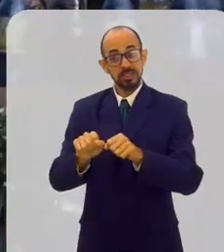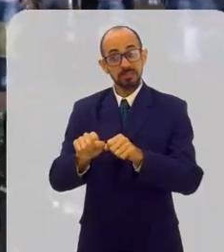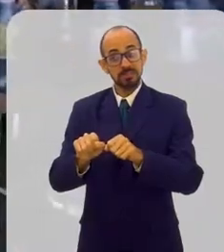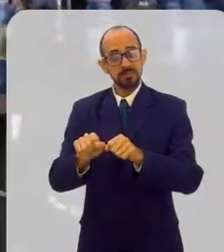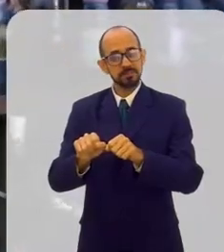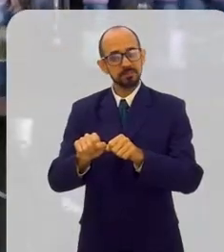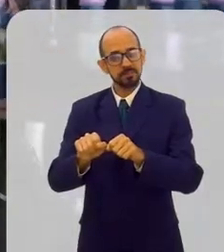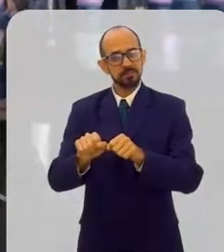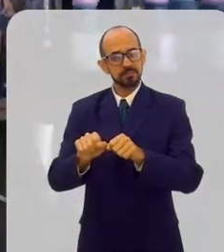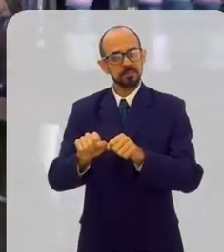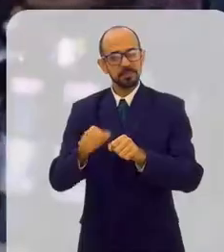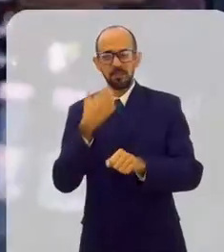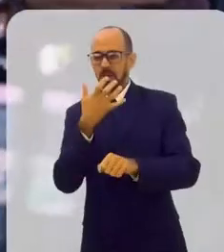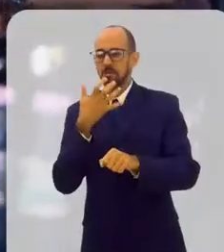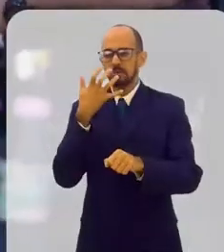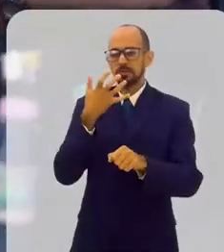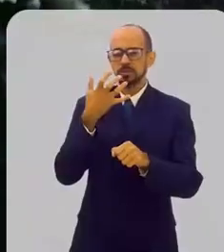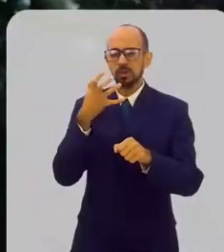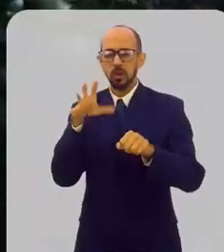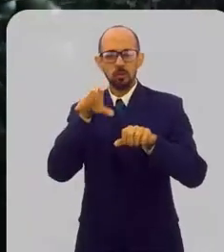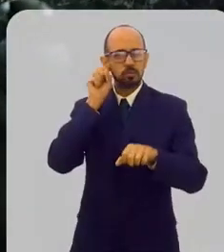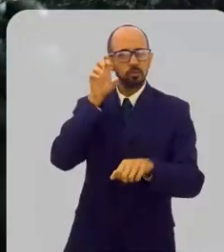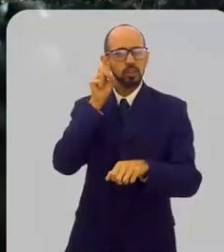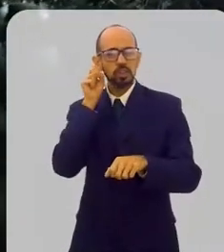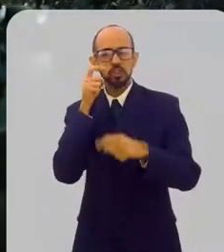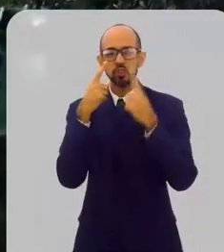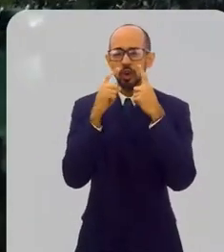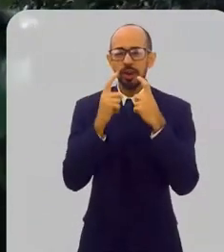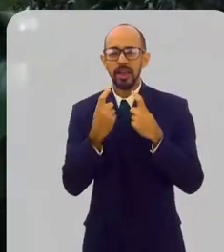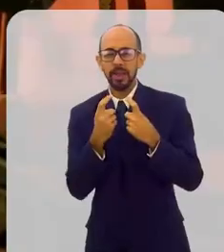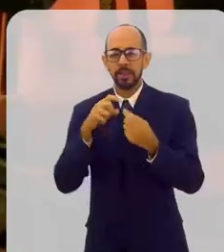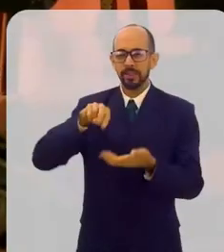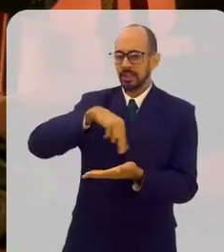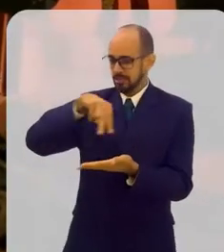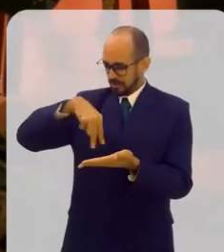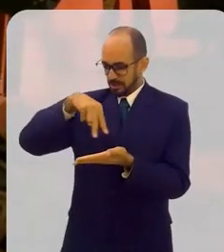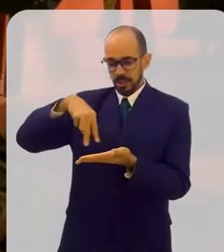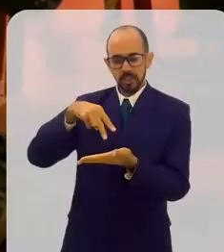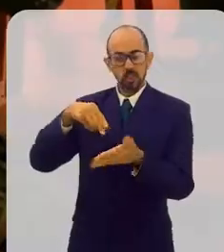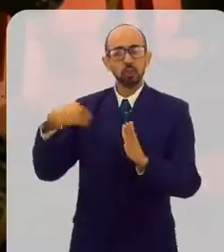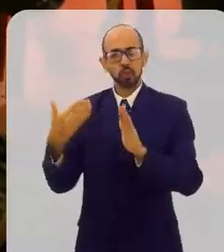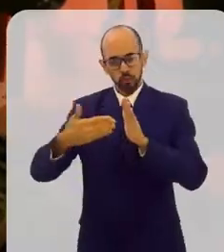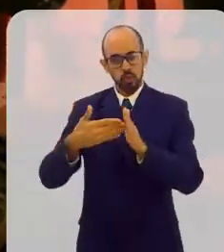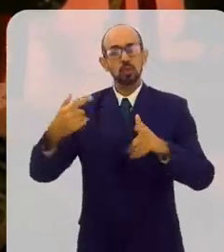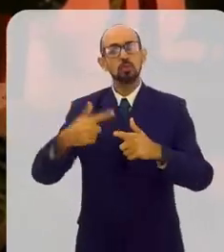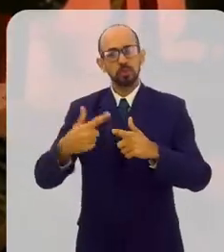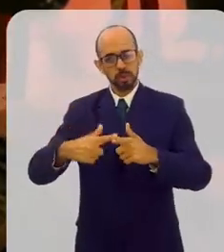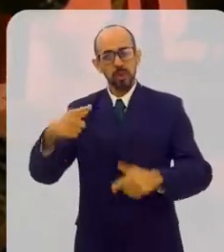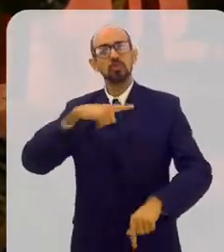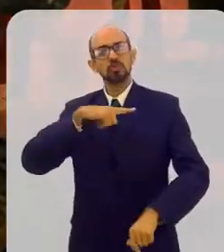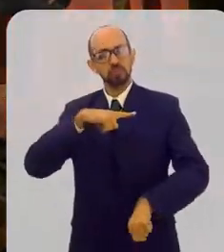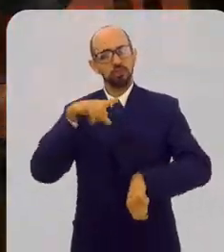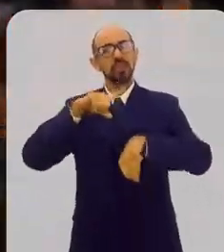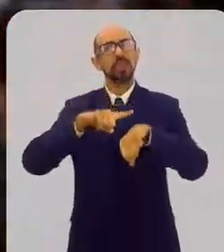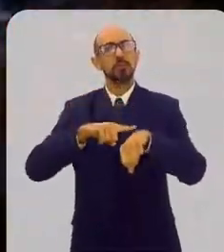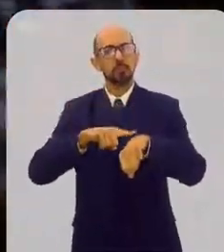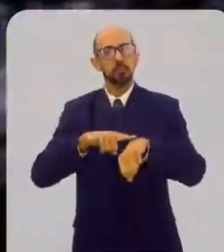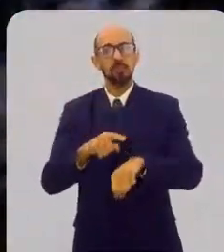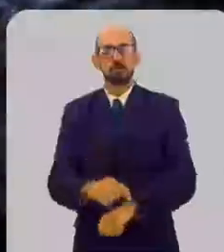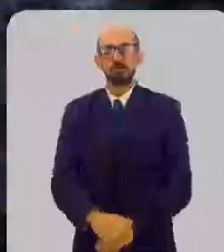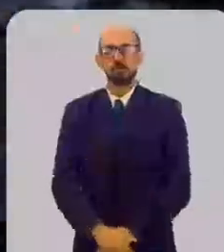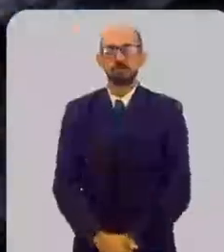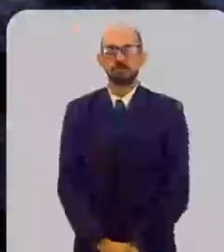Música ouvi, depois chorei, ri, dancei. Isso tudo porque eu tive tempo.